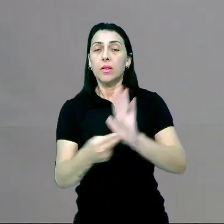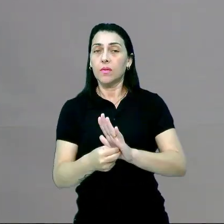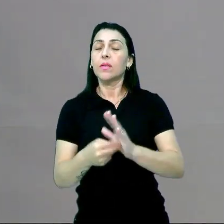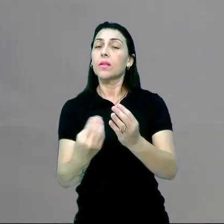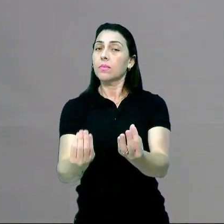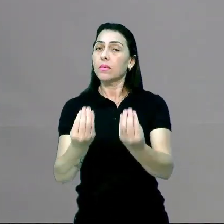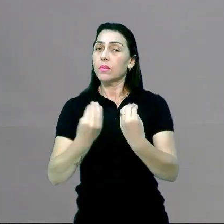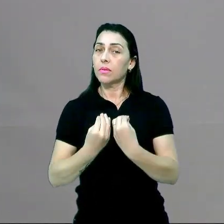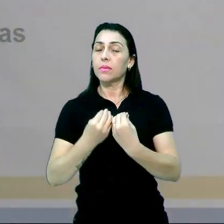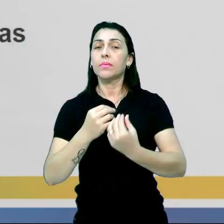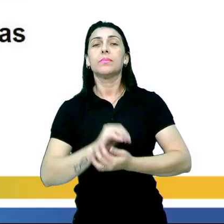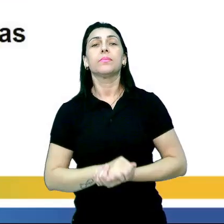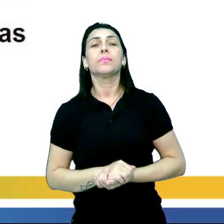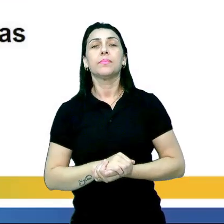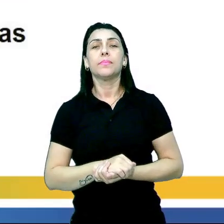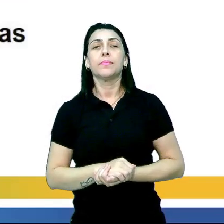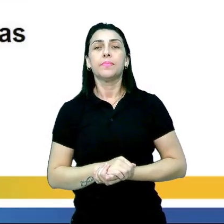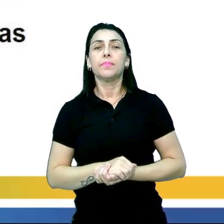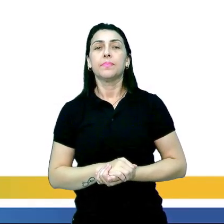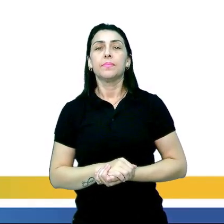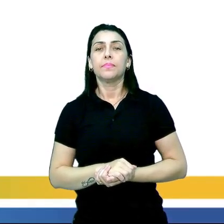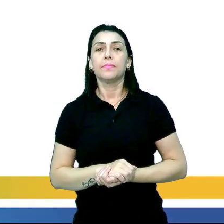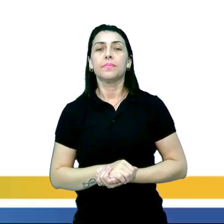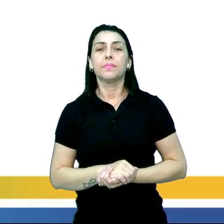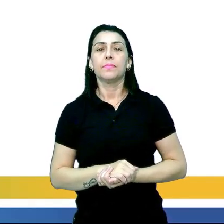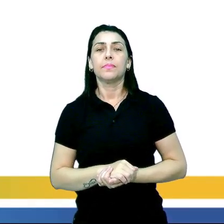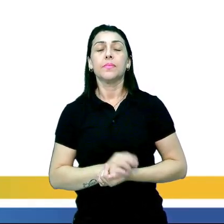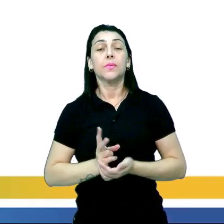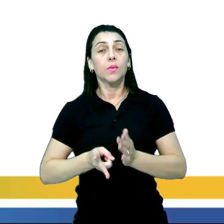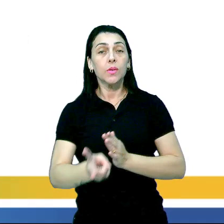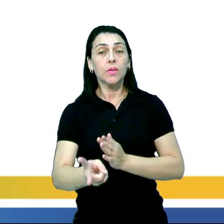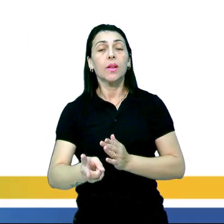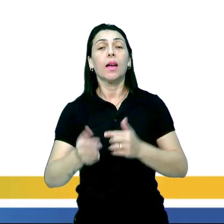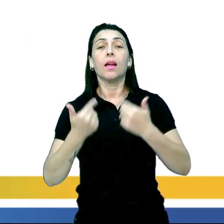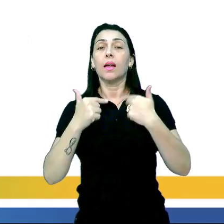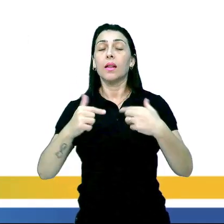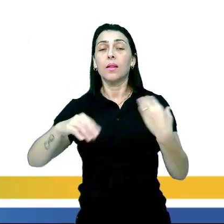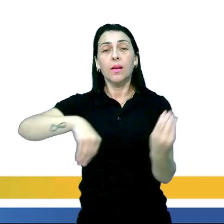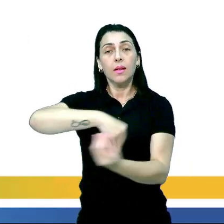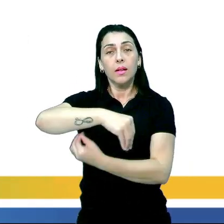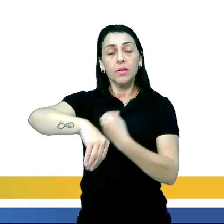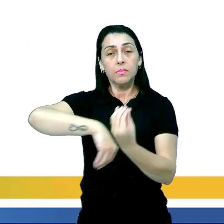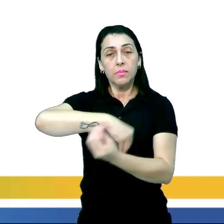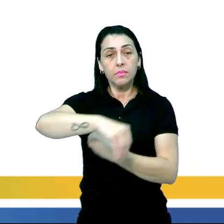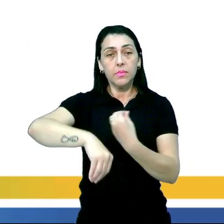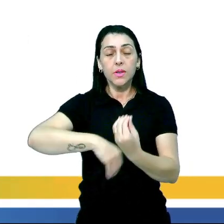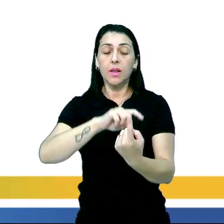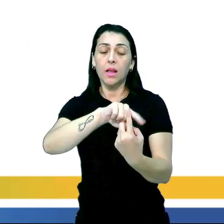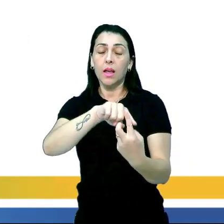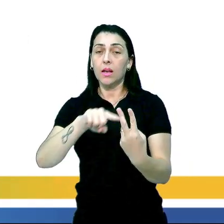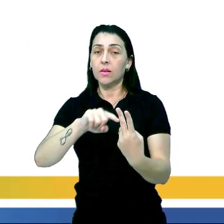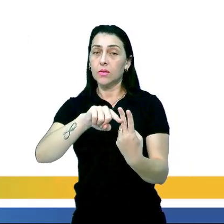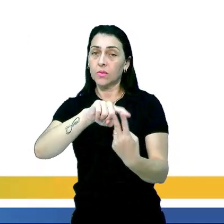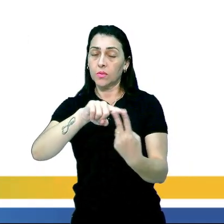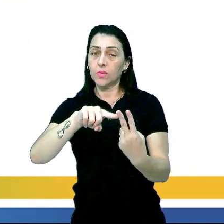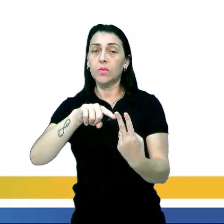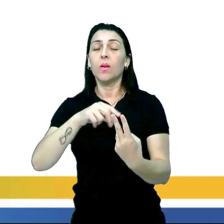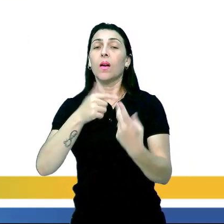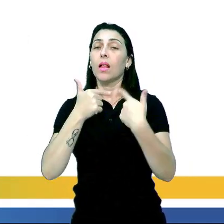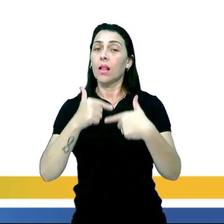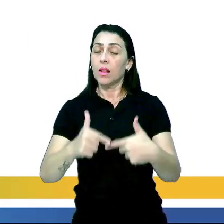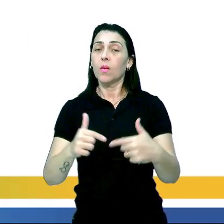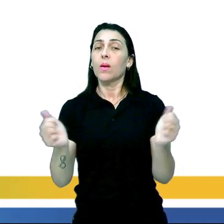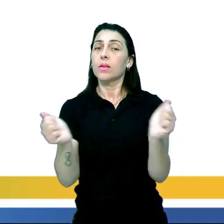que ele tenta transmitir. Dando continuidade, nós temos aqui a linguagem mista. E a